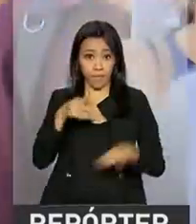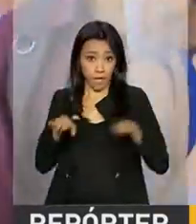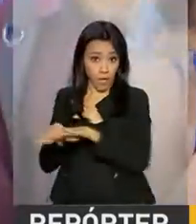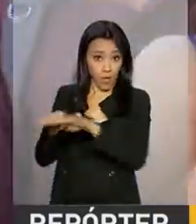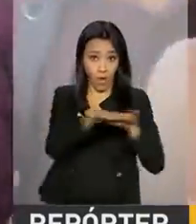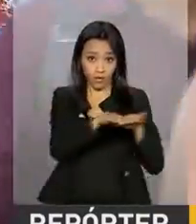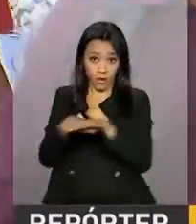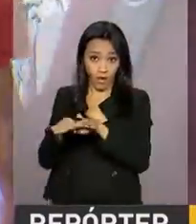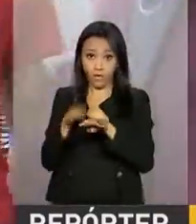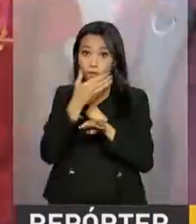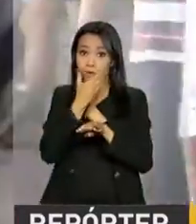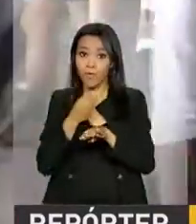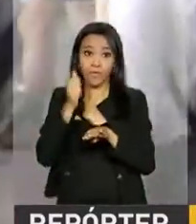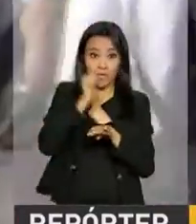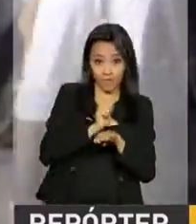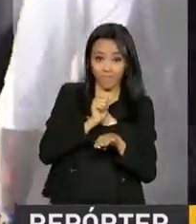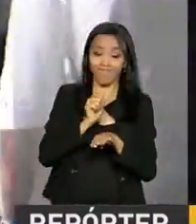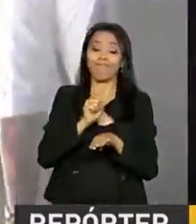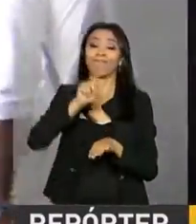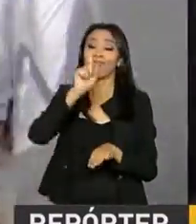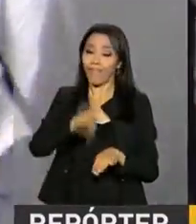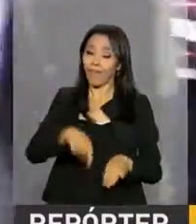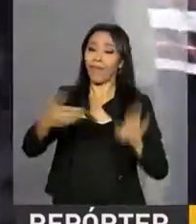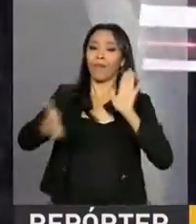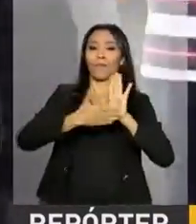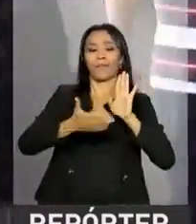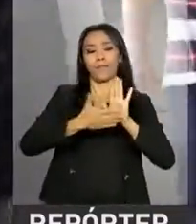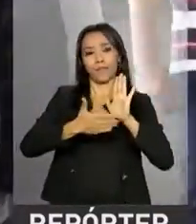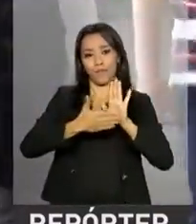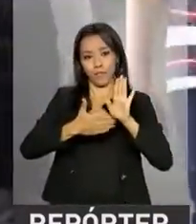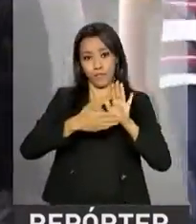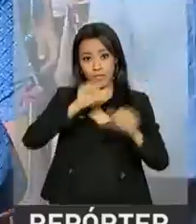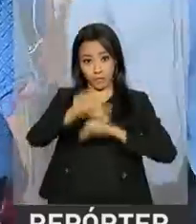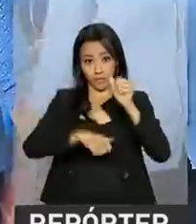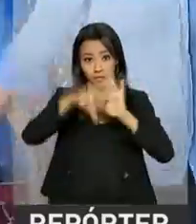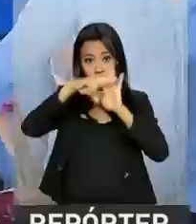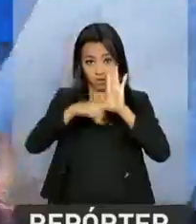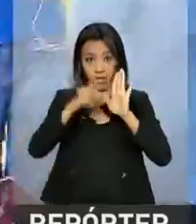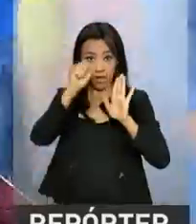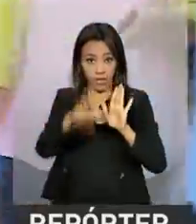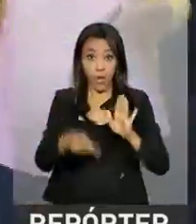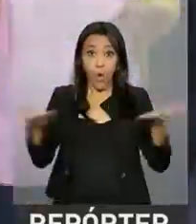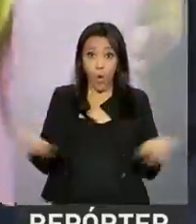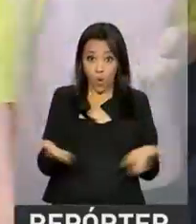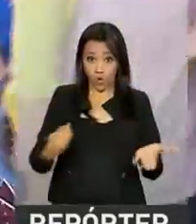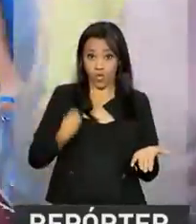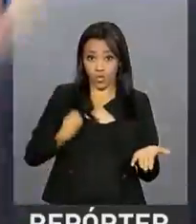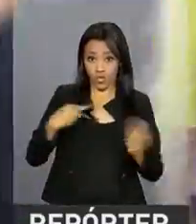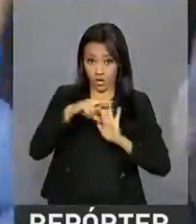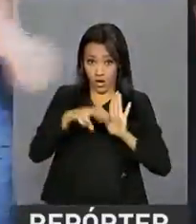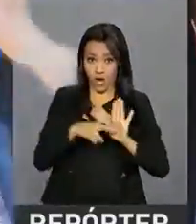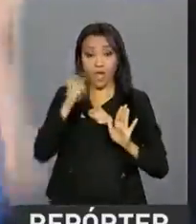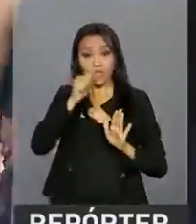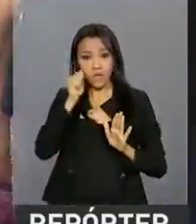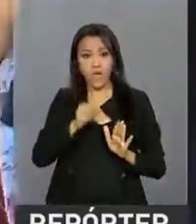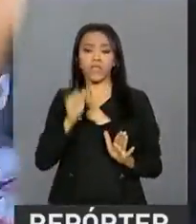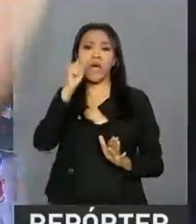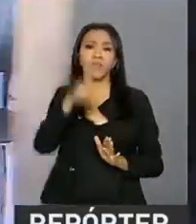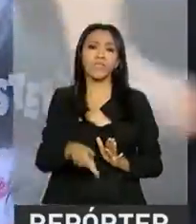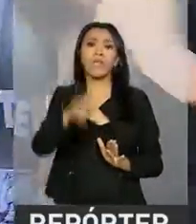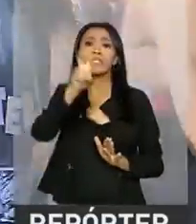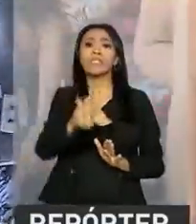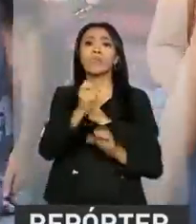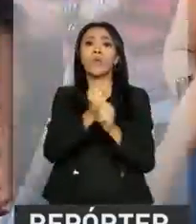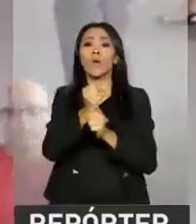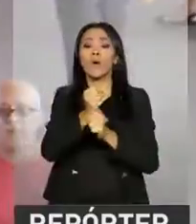Igualdade entre homens e mulheres. Essa é uma das propostas da reforma da Previdência. Pela regra atual, as mulheres podem se aposentar 5 anos